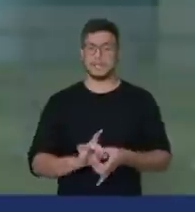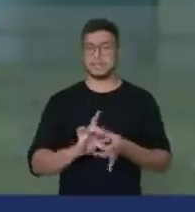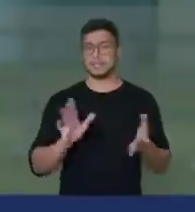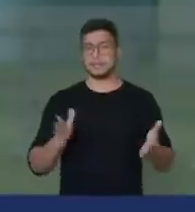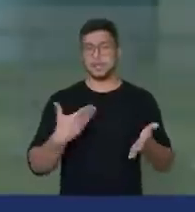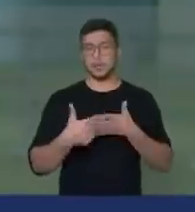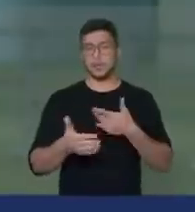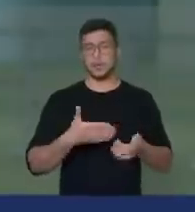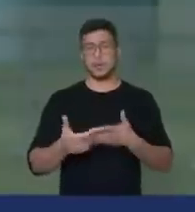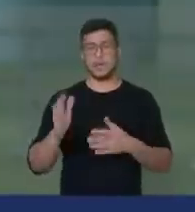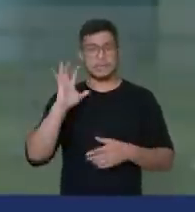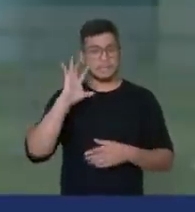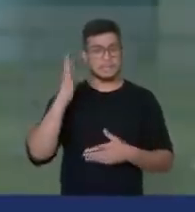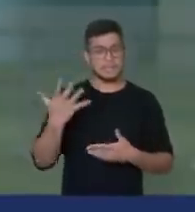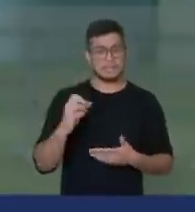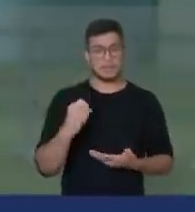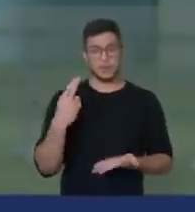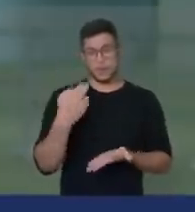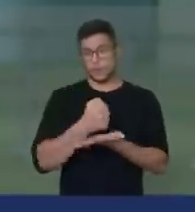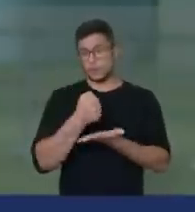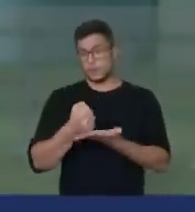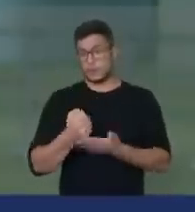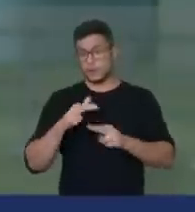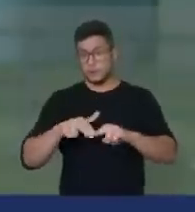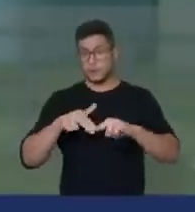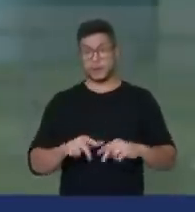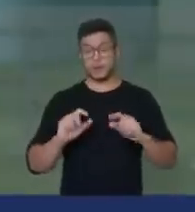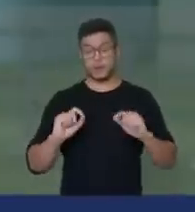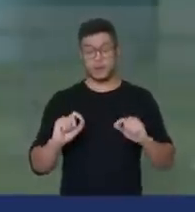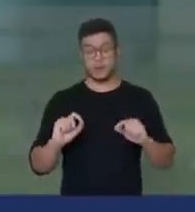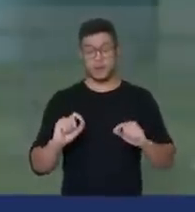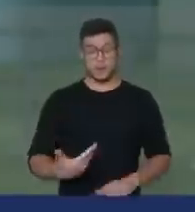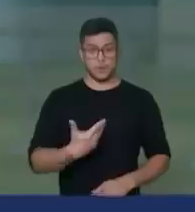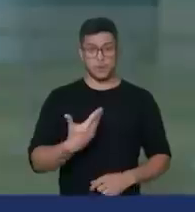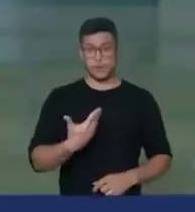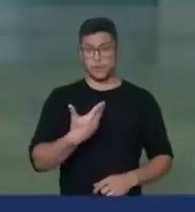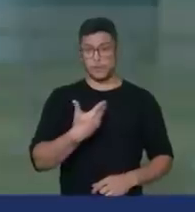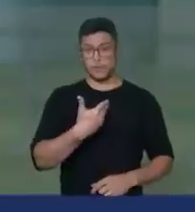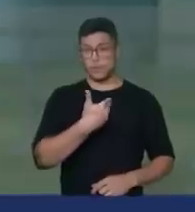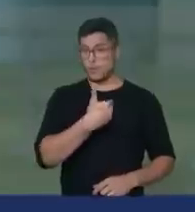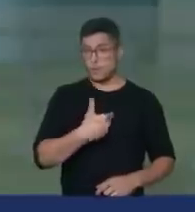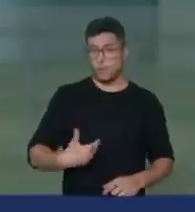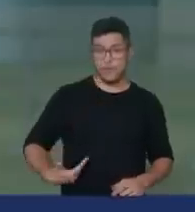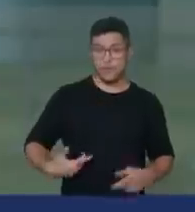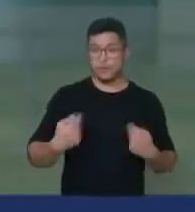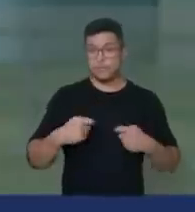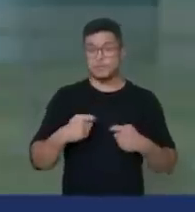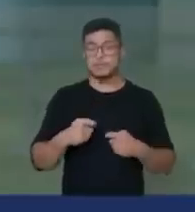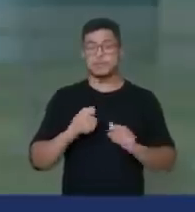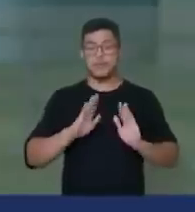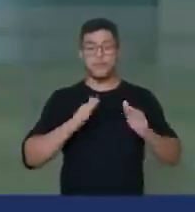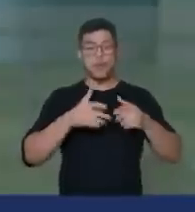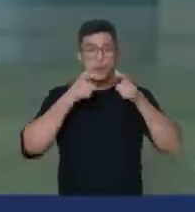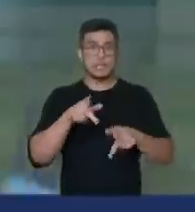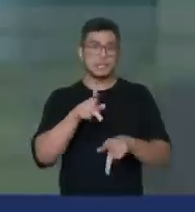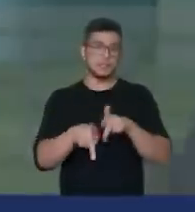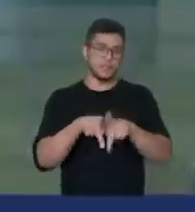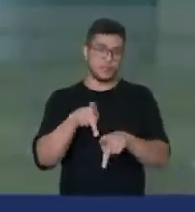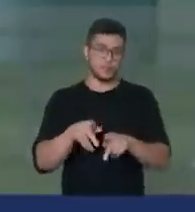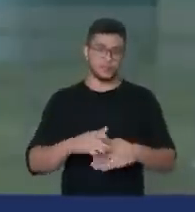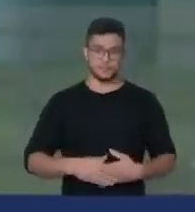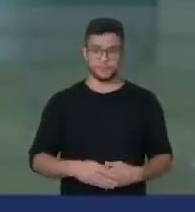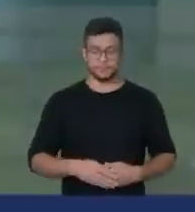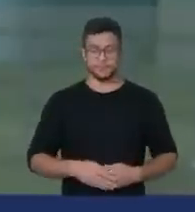decisão ou contratação do poder público, porque o poder público tem que levar em consideração o interesse público. E o interesse público independe de preferência de qualquer empresa. Um